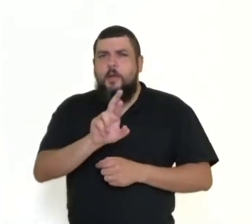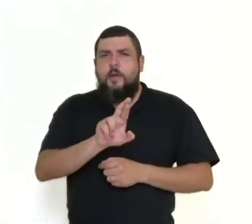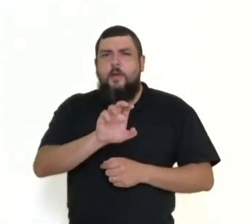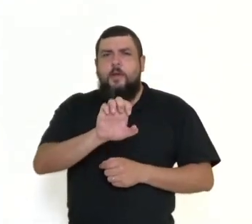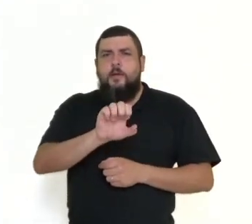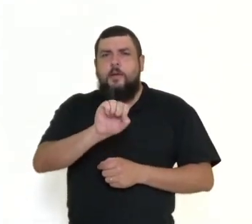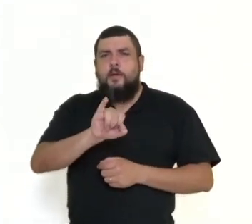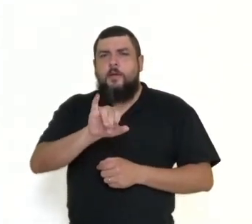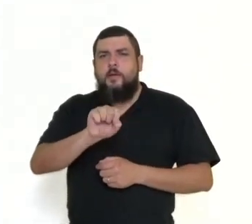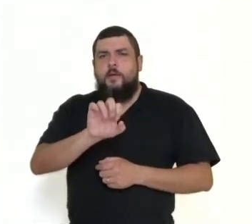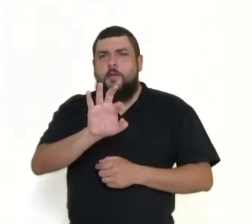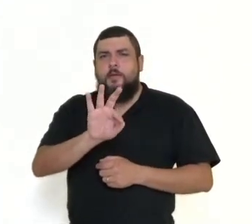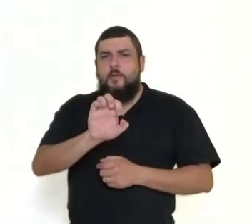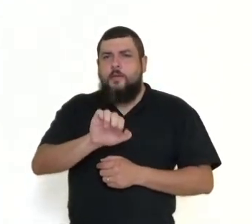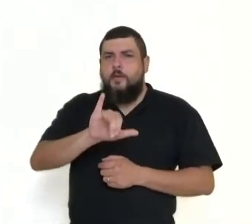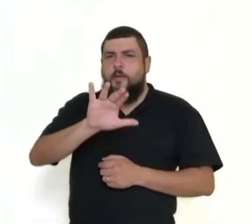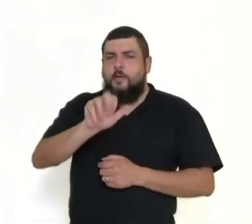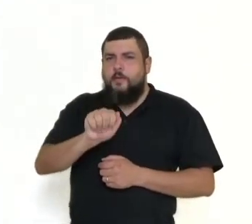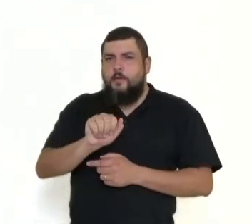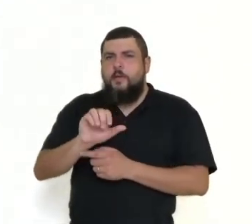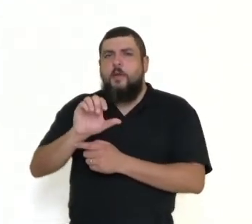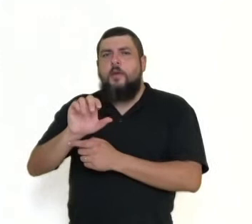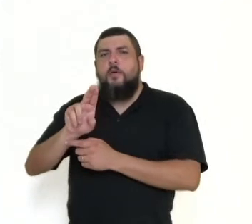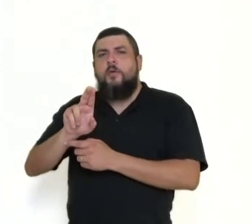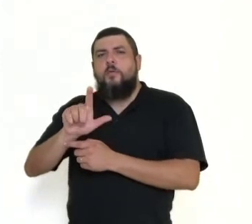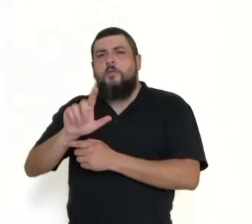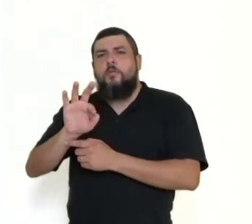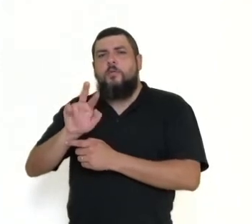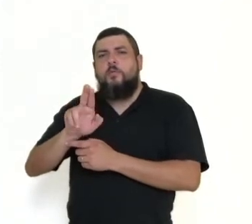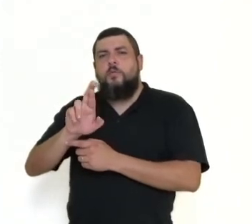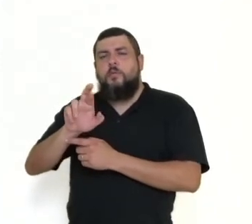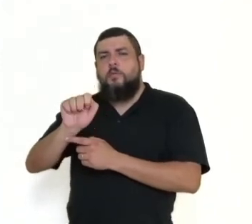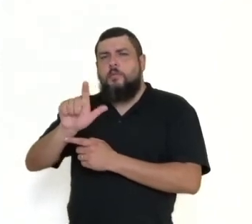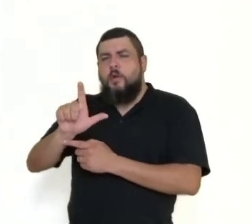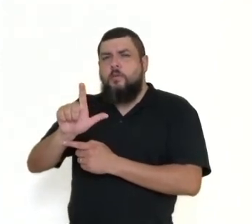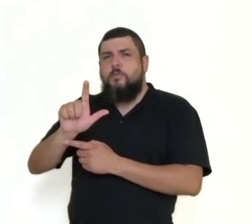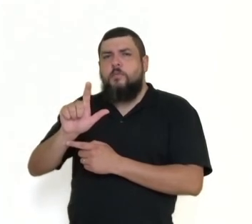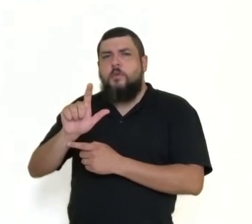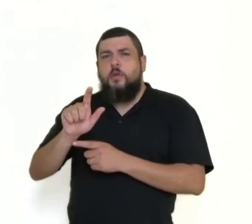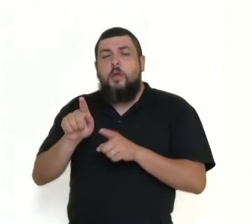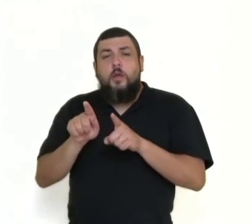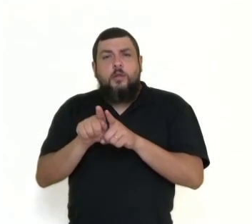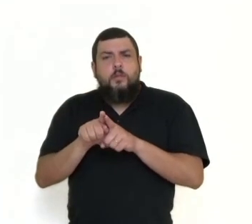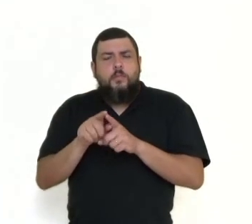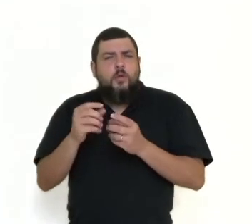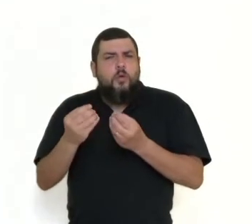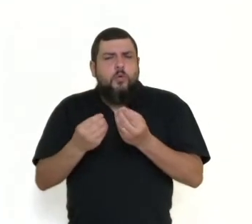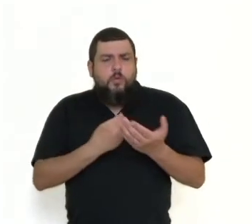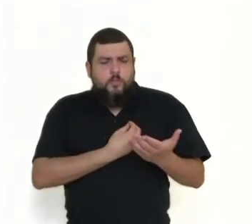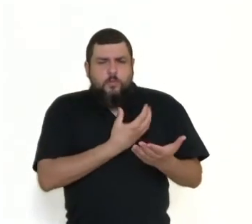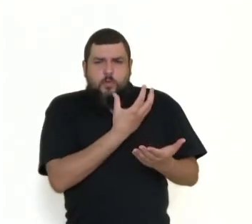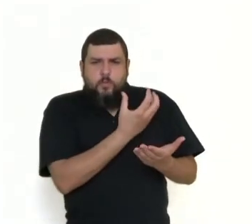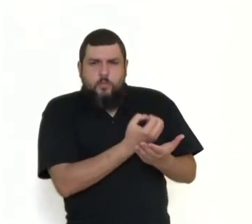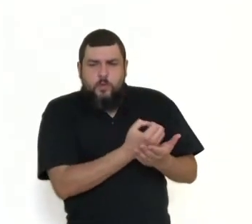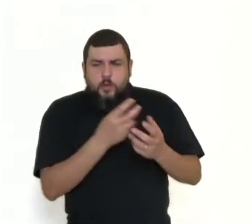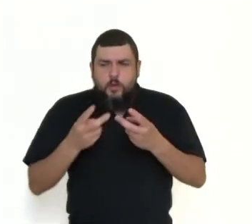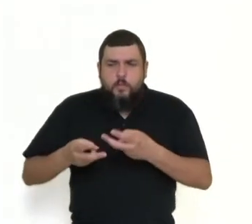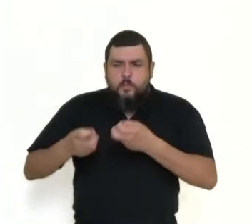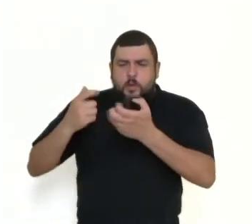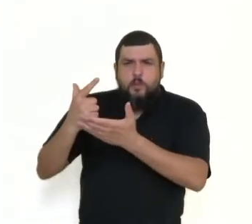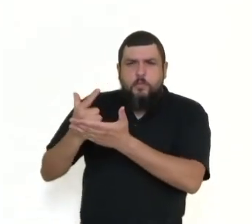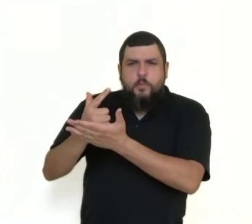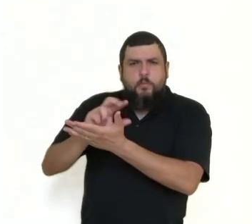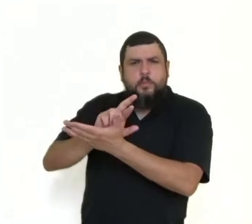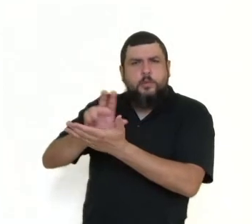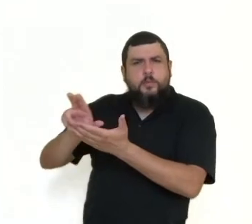resistência cultural? E o que é possível dizer sobre sua obra a partir dessa biografia? Então, nós percebemos